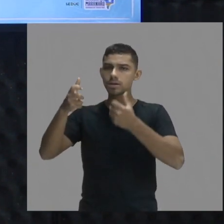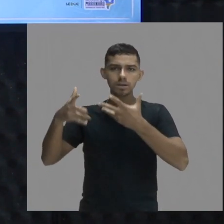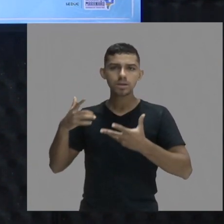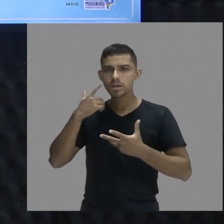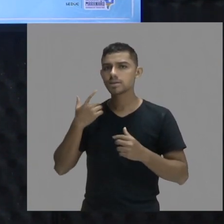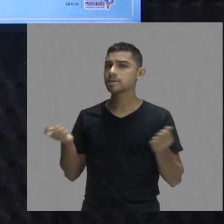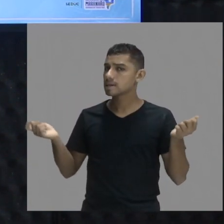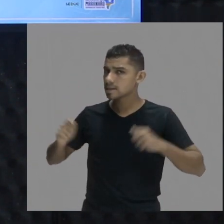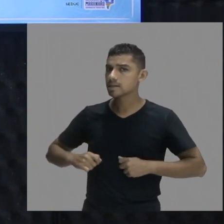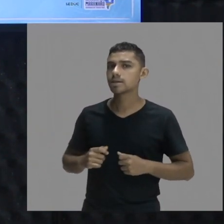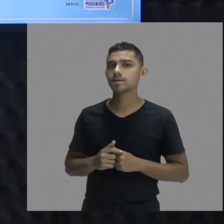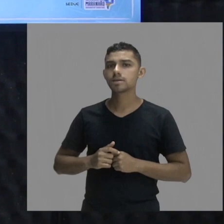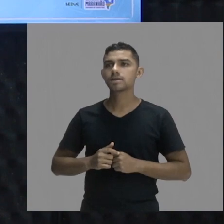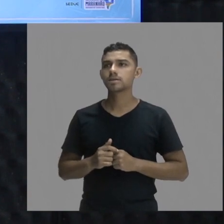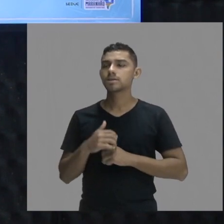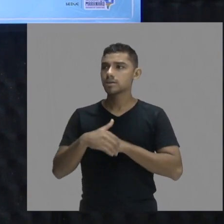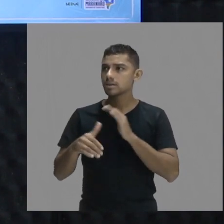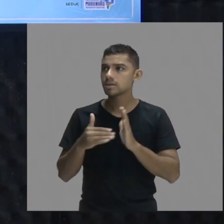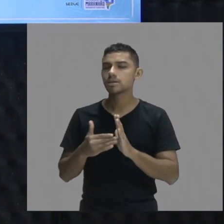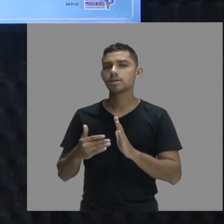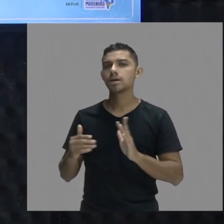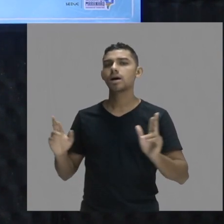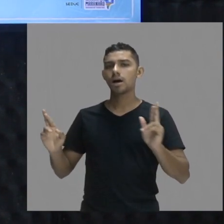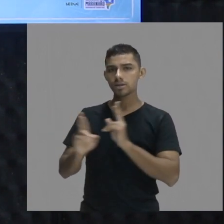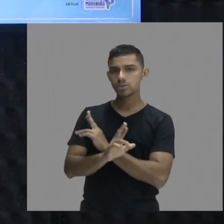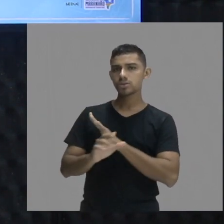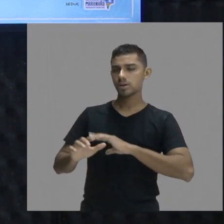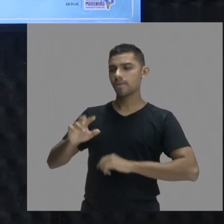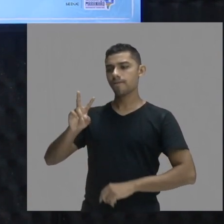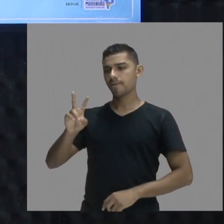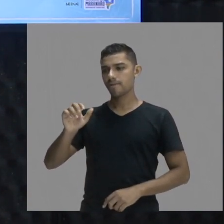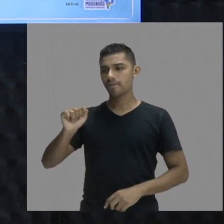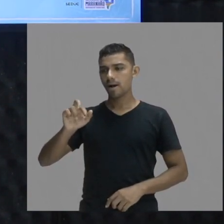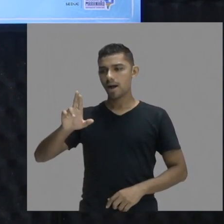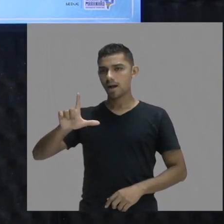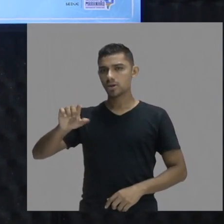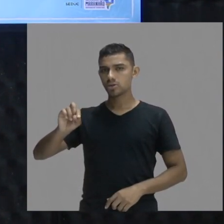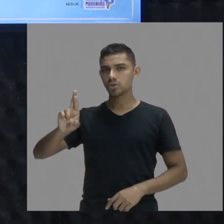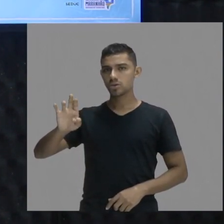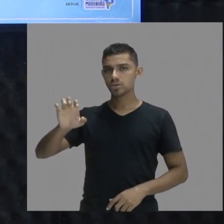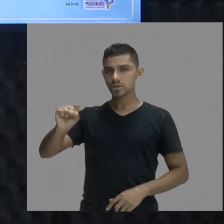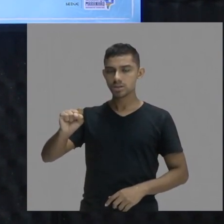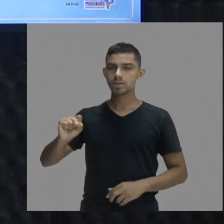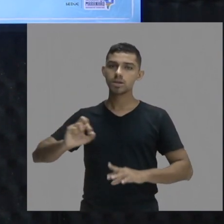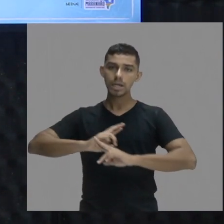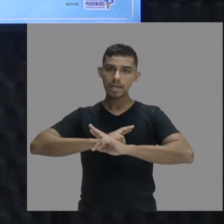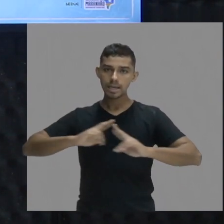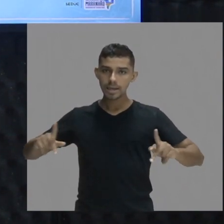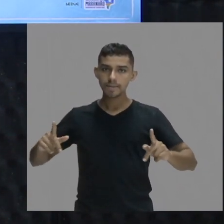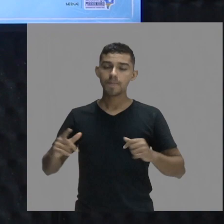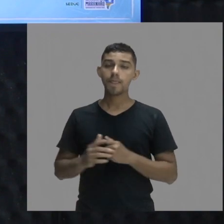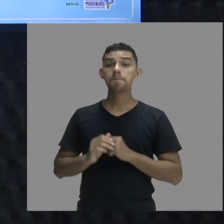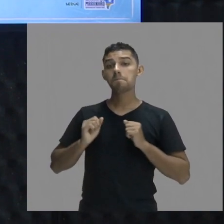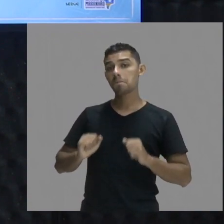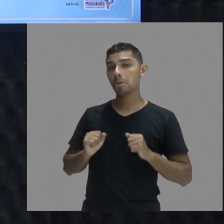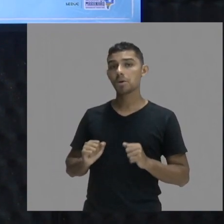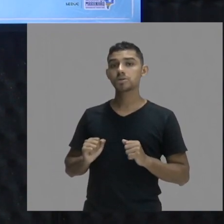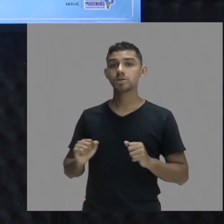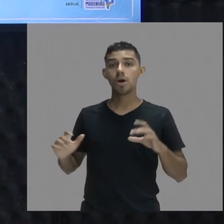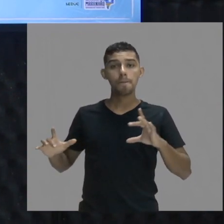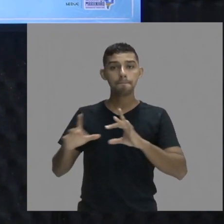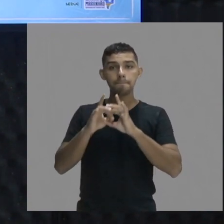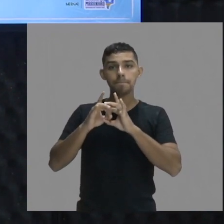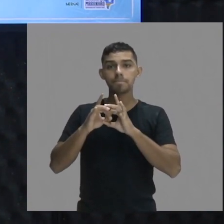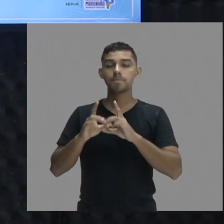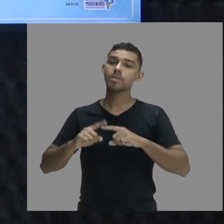têm necessariamente que estar sendo associado a valores diferentes. Eu posso ter 2 valores que estão associados ao mesmo, mas